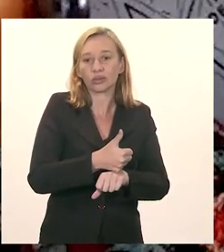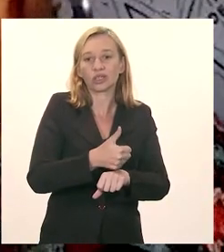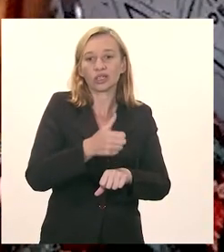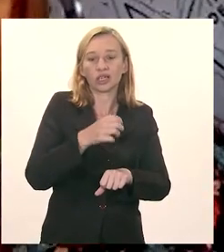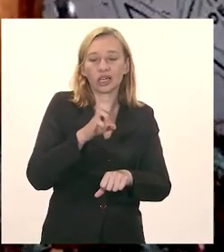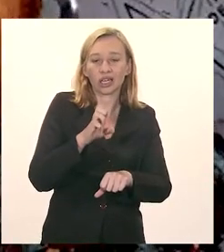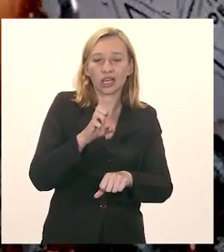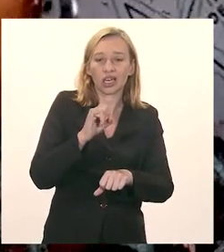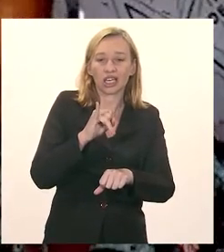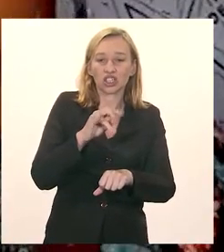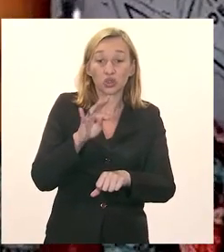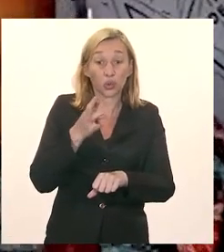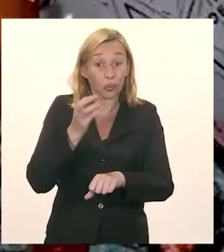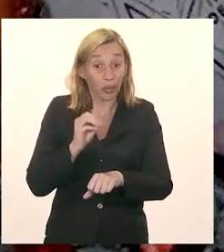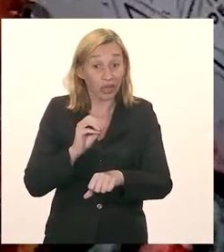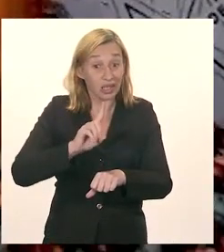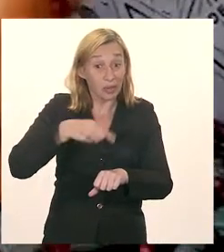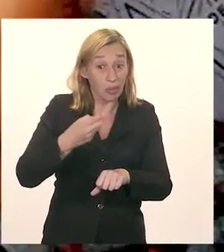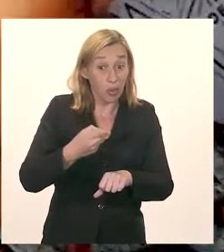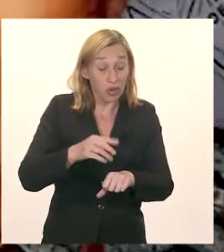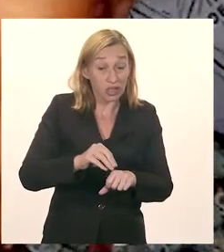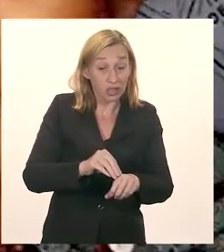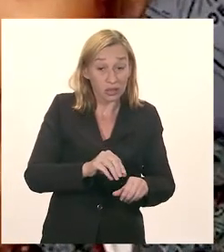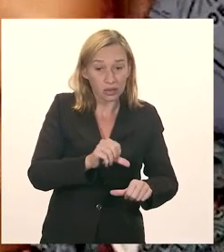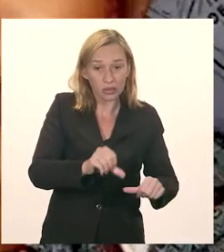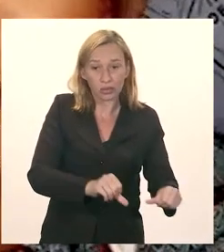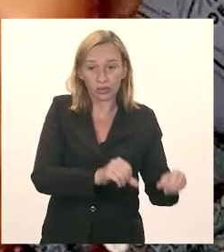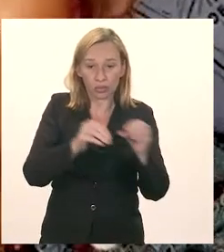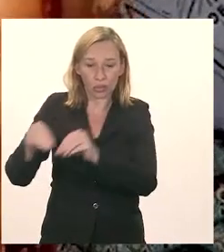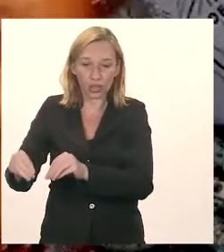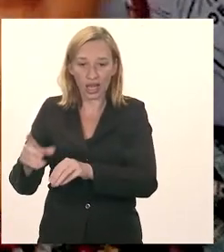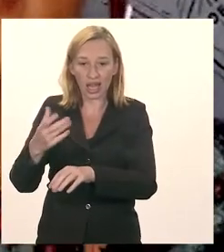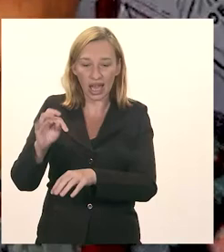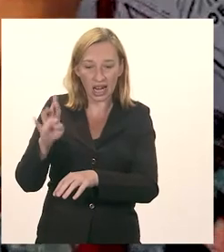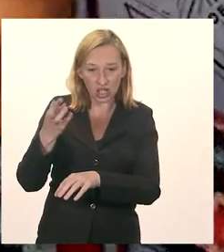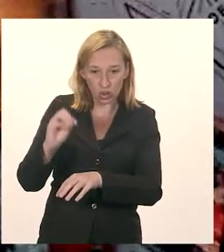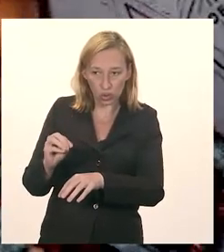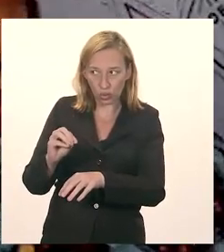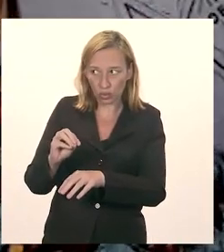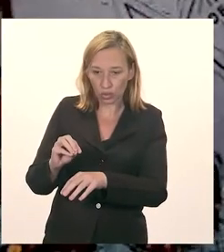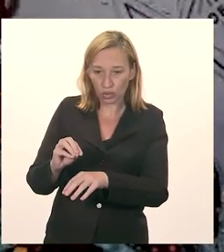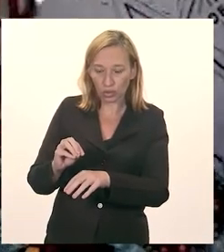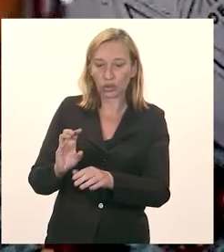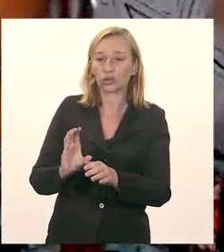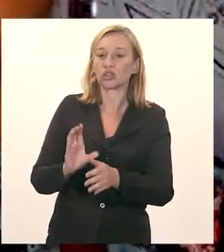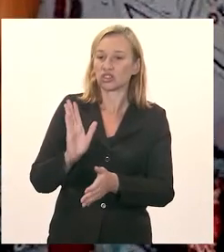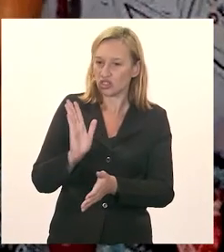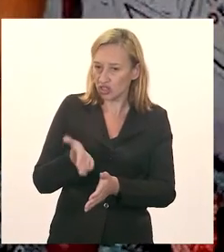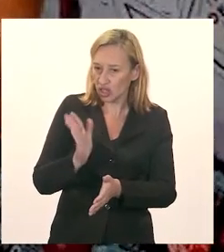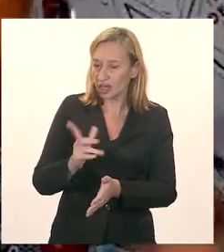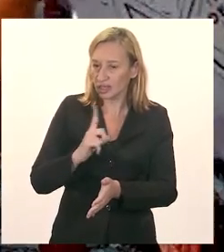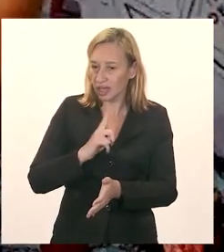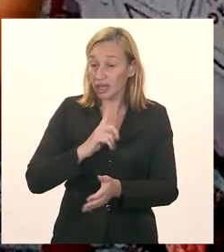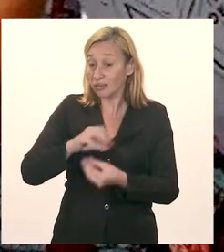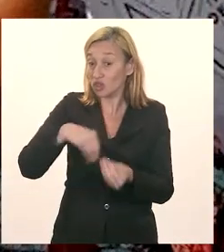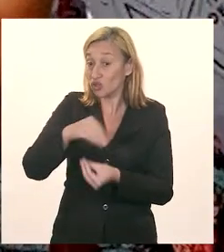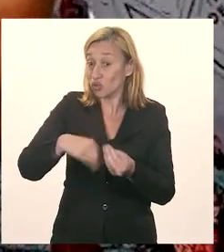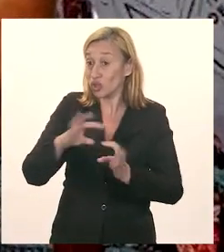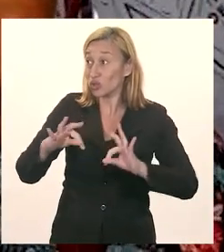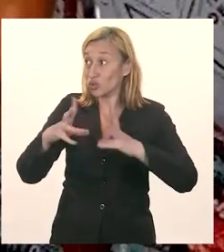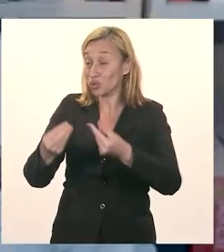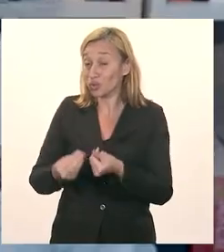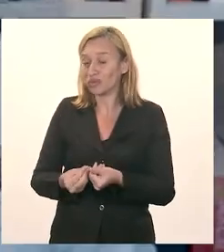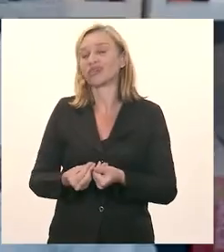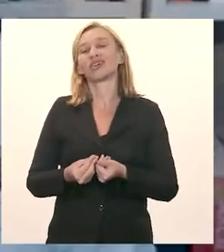o instrumento, né? E depois ele passa esse instrumento para o eletrônico, ele já vem com os outros conceitos eletrônicos que ele tem, mistura